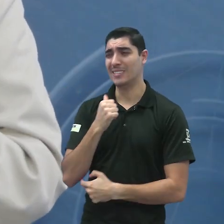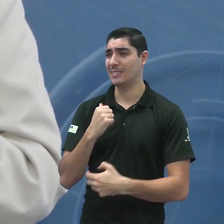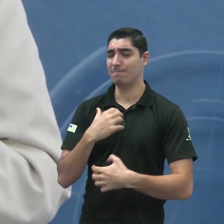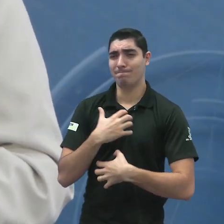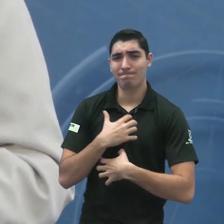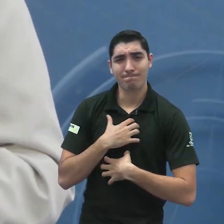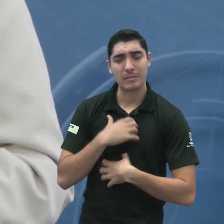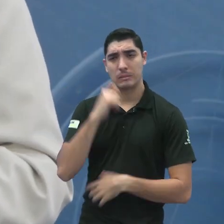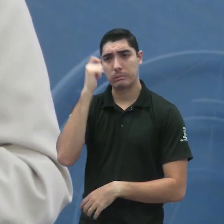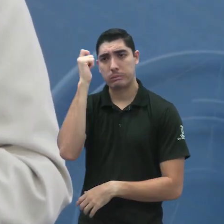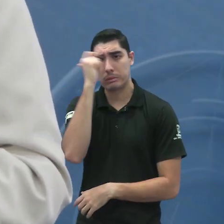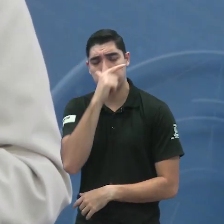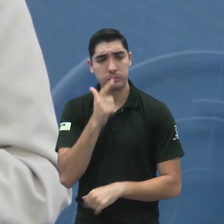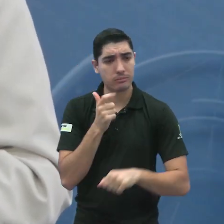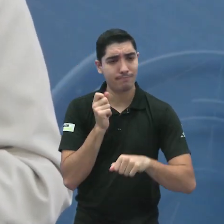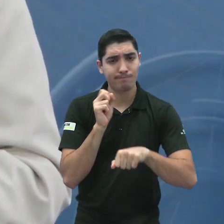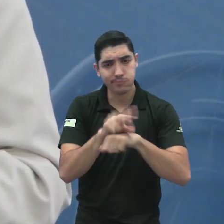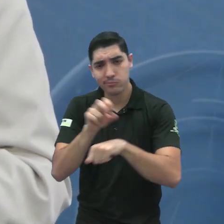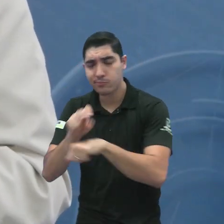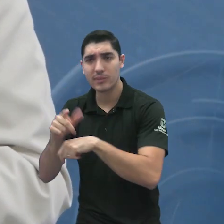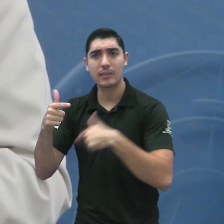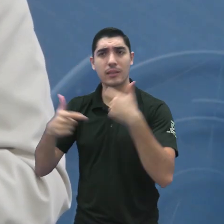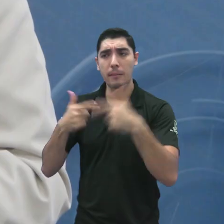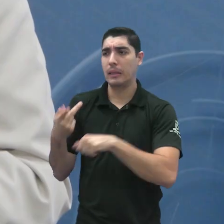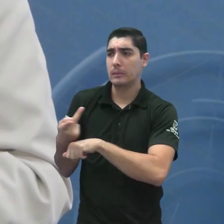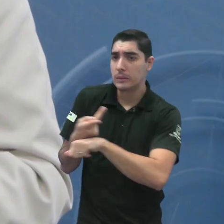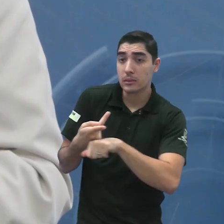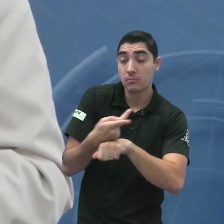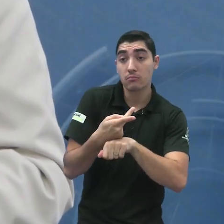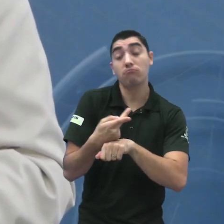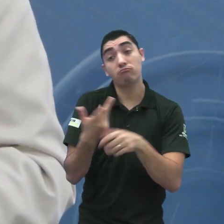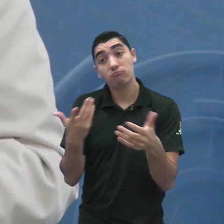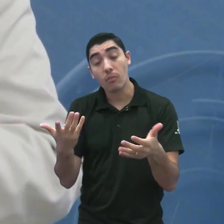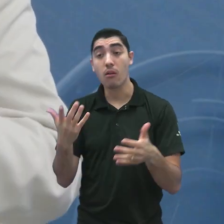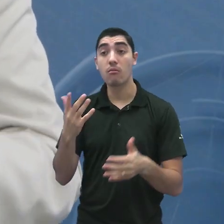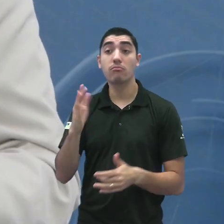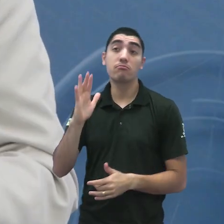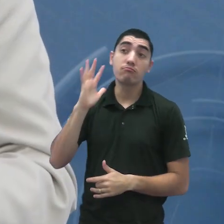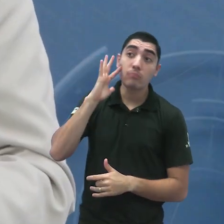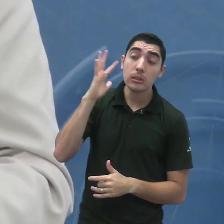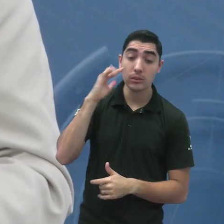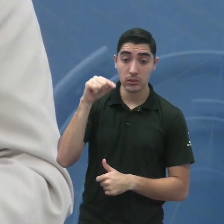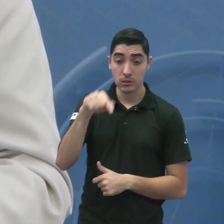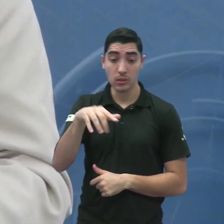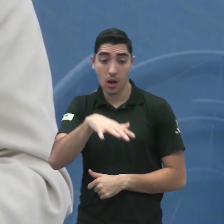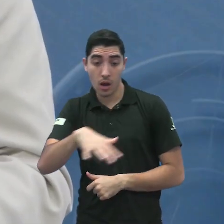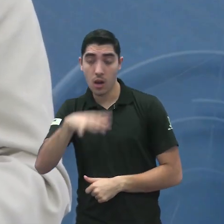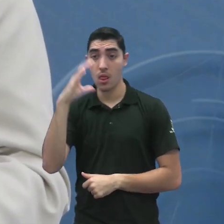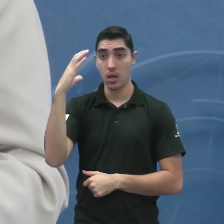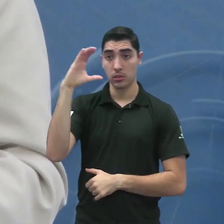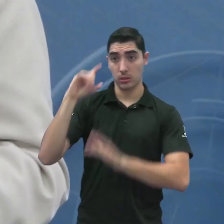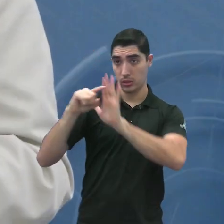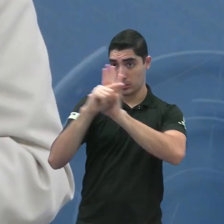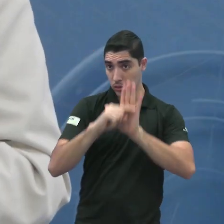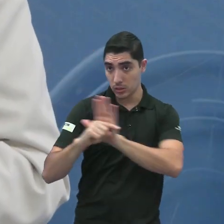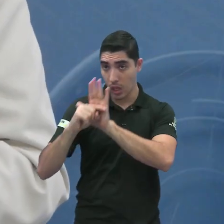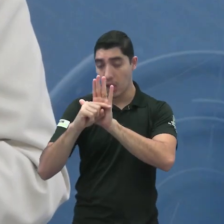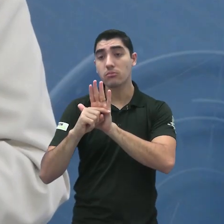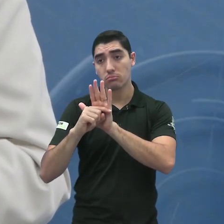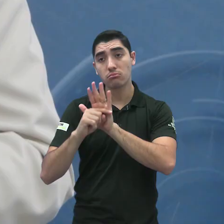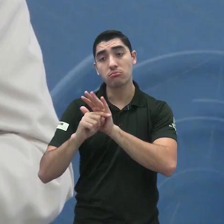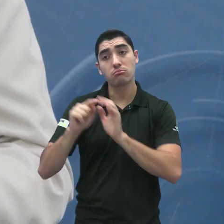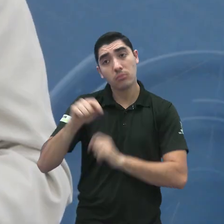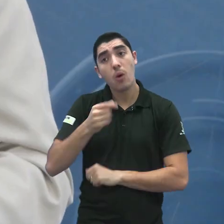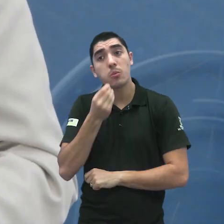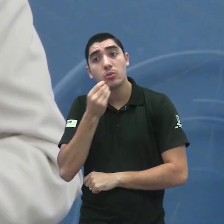Diante desse cenário, a ciência pode ser um caminho com mais equidade, né? Onde as bolsas